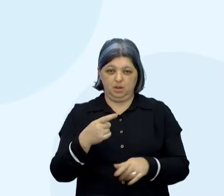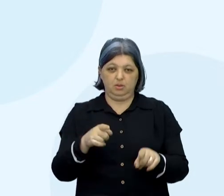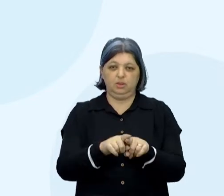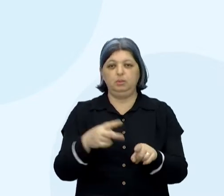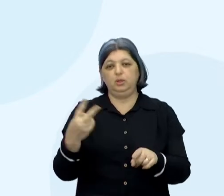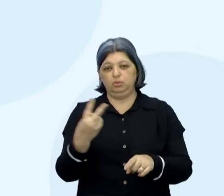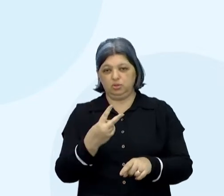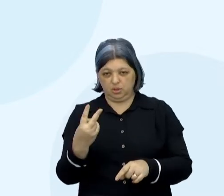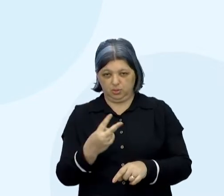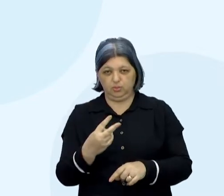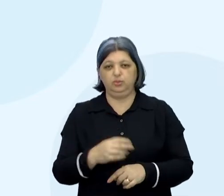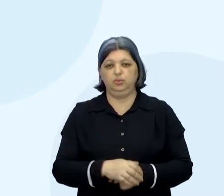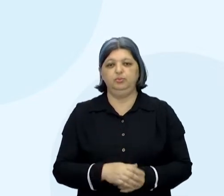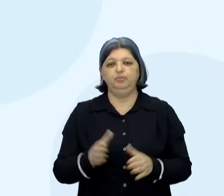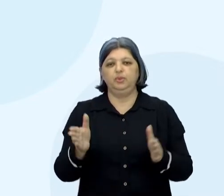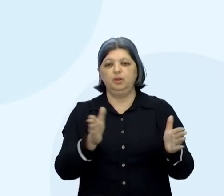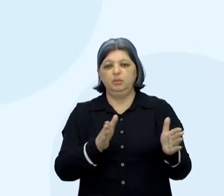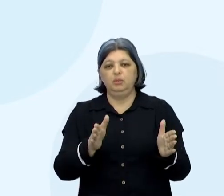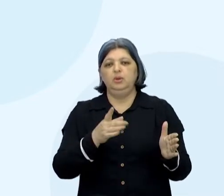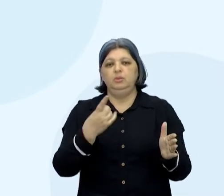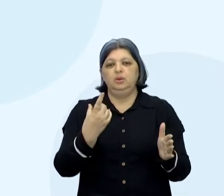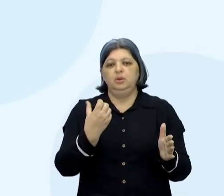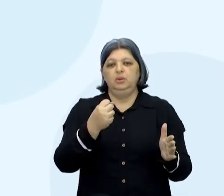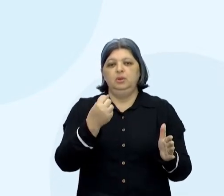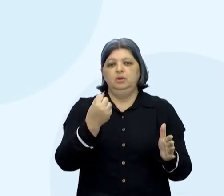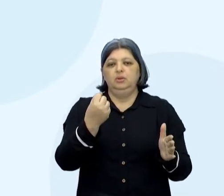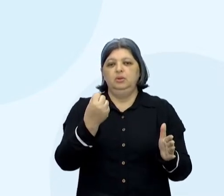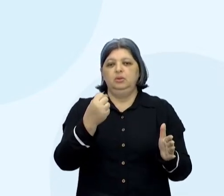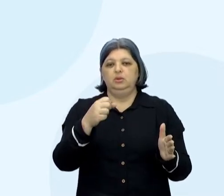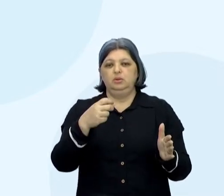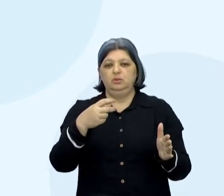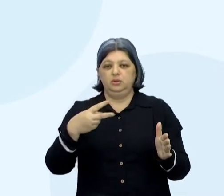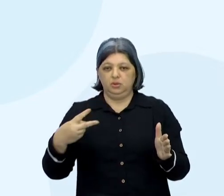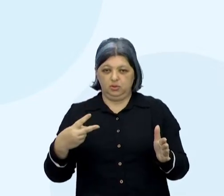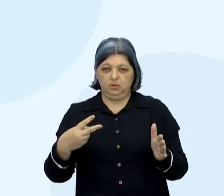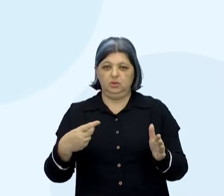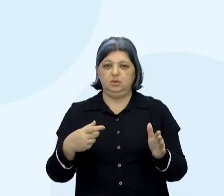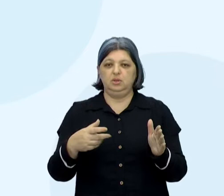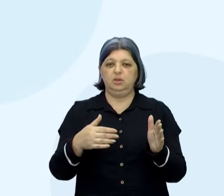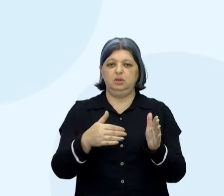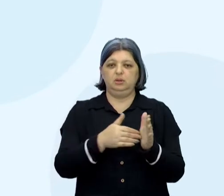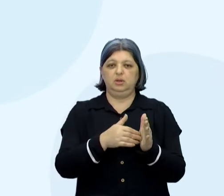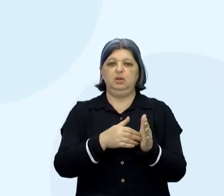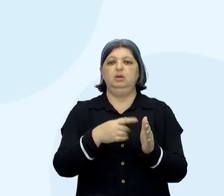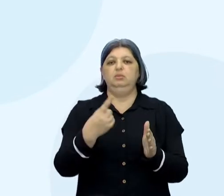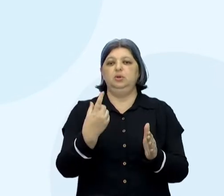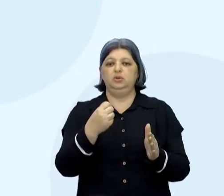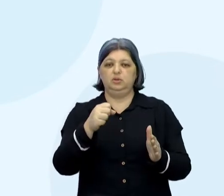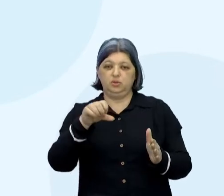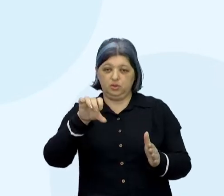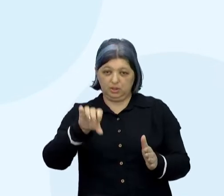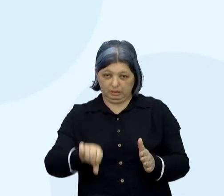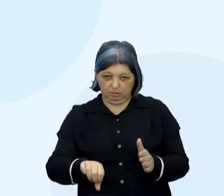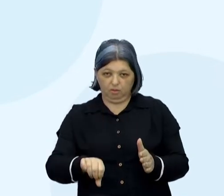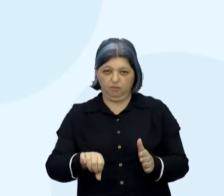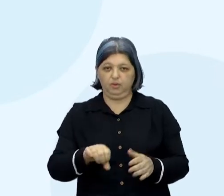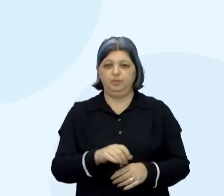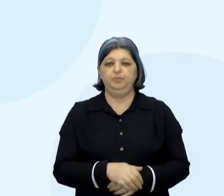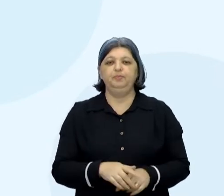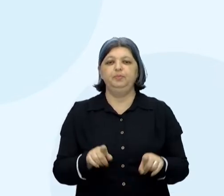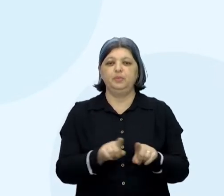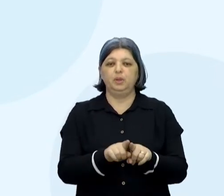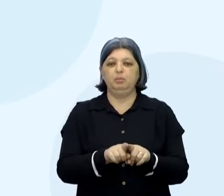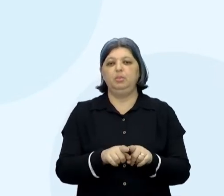tá? E depois disso, ela também sediou a Assembleia Constituinte de 1889